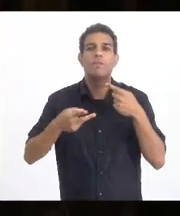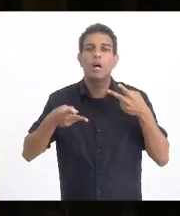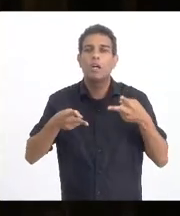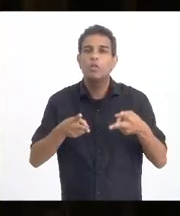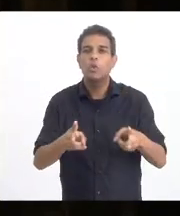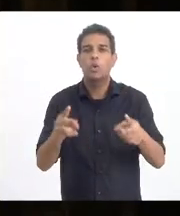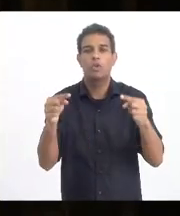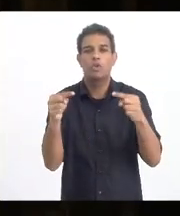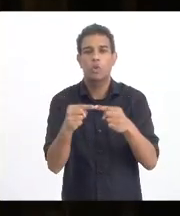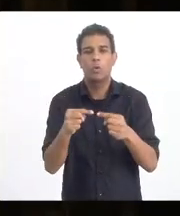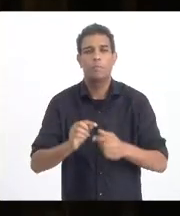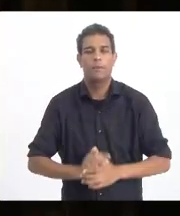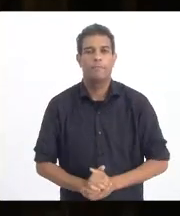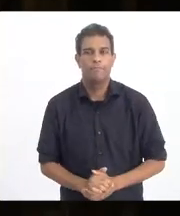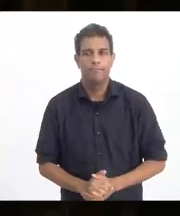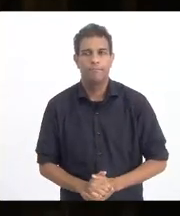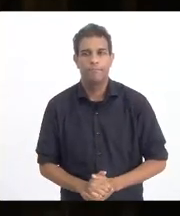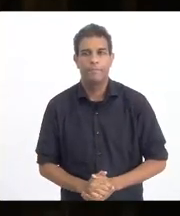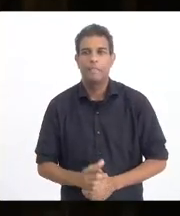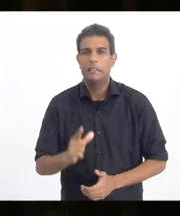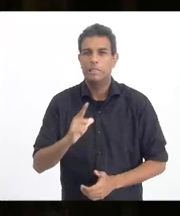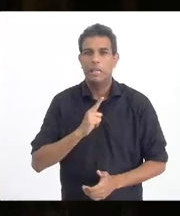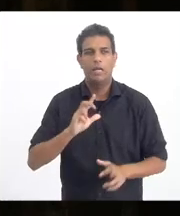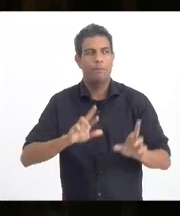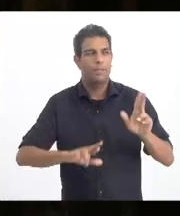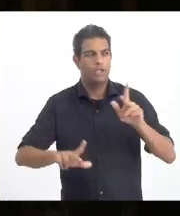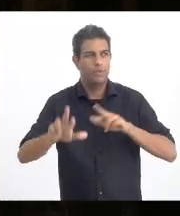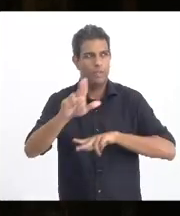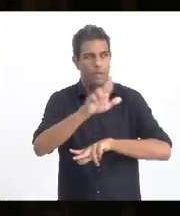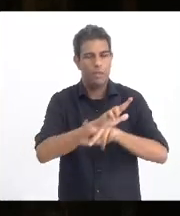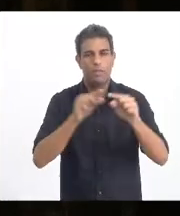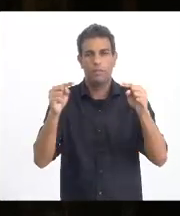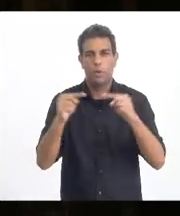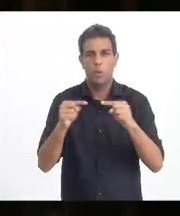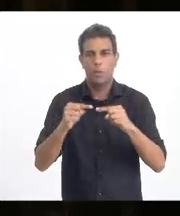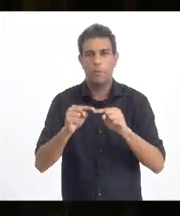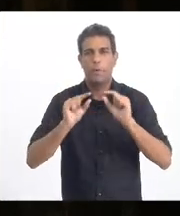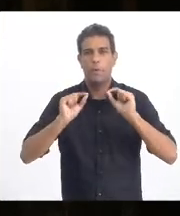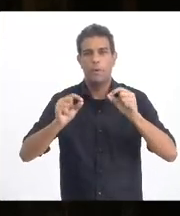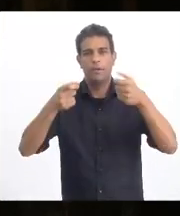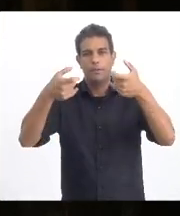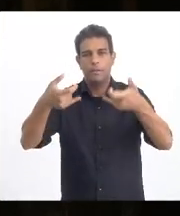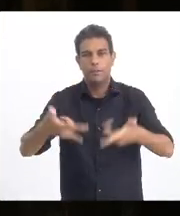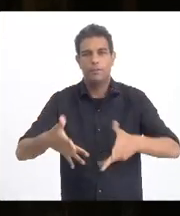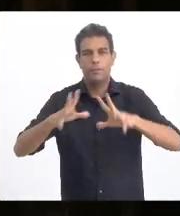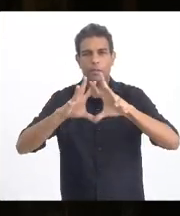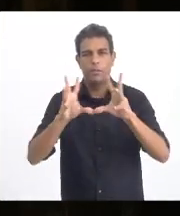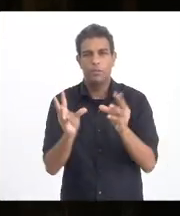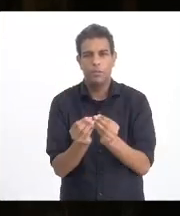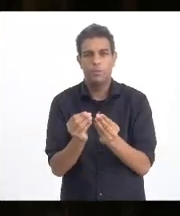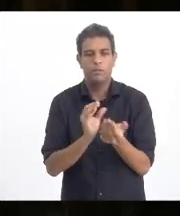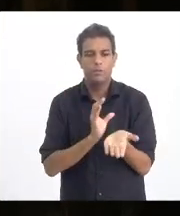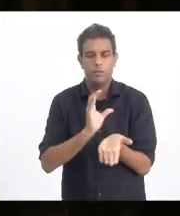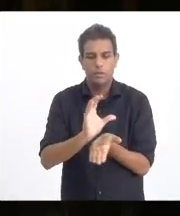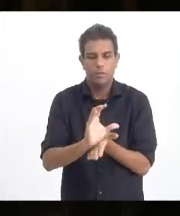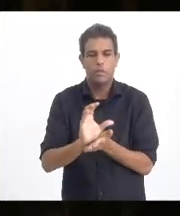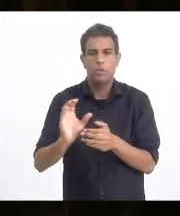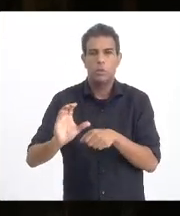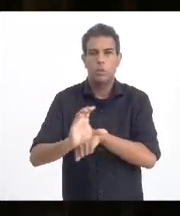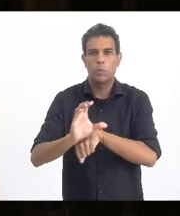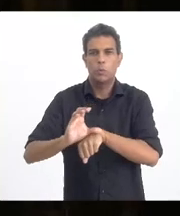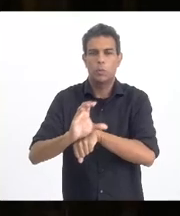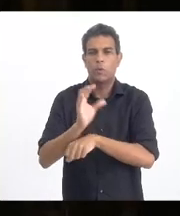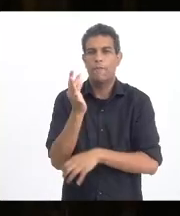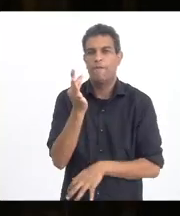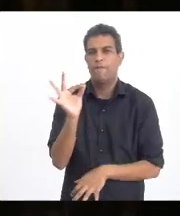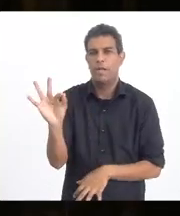que tem uma diferença. Diz lá a questão do subsídio na Constituição Federal, não nos